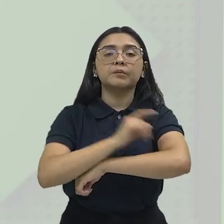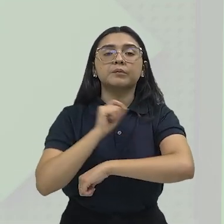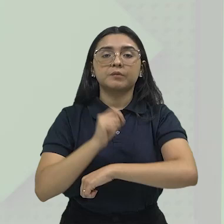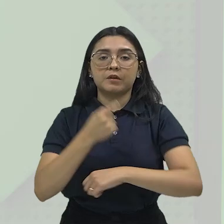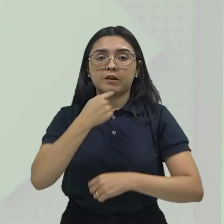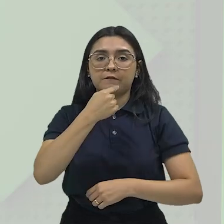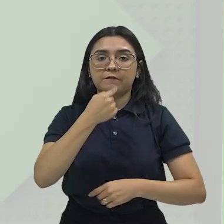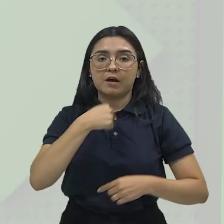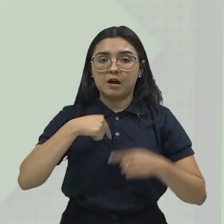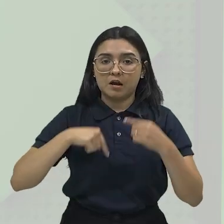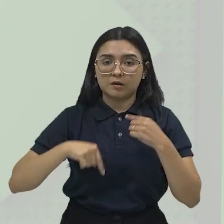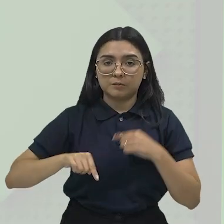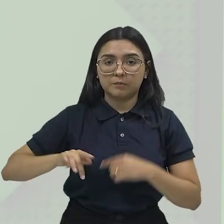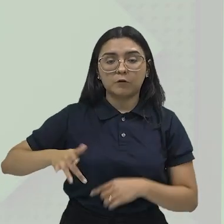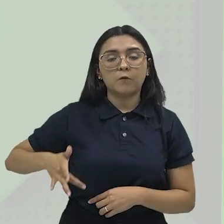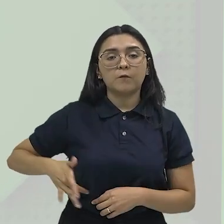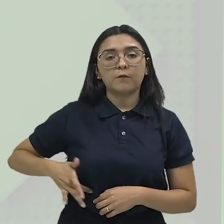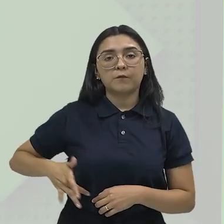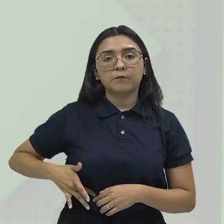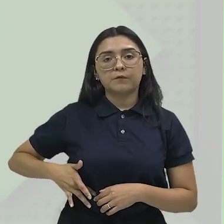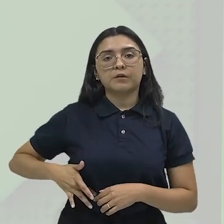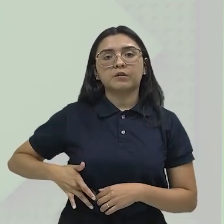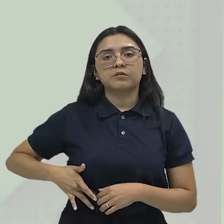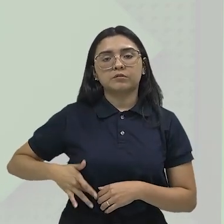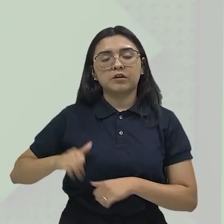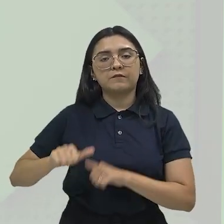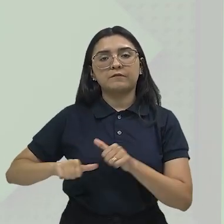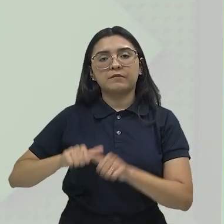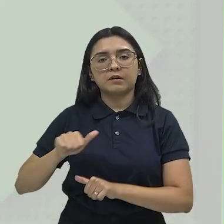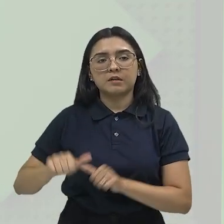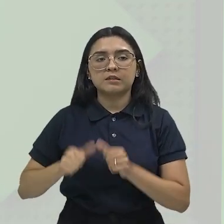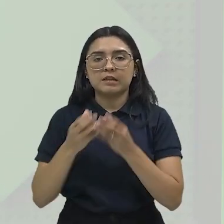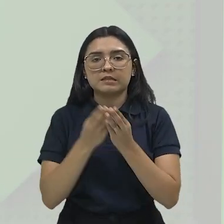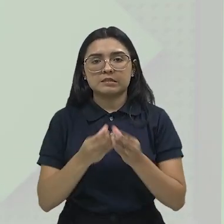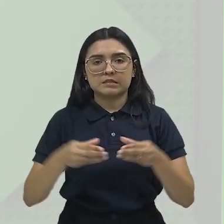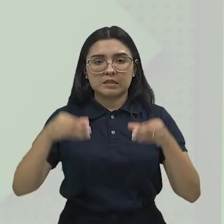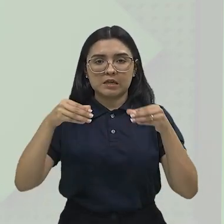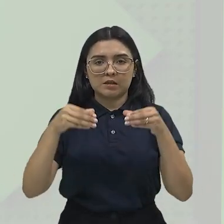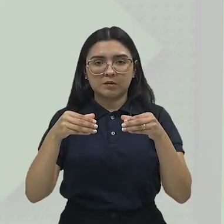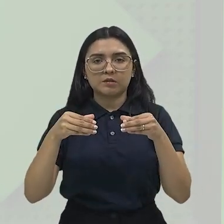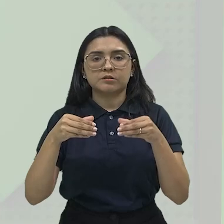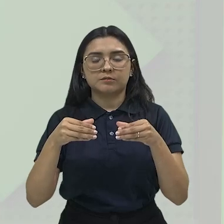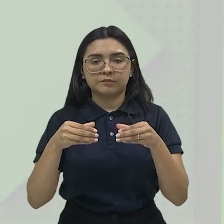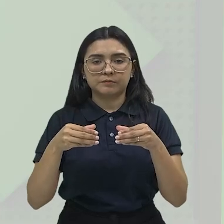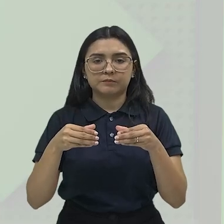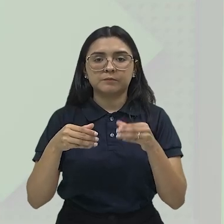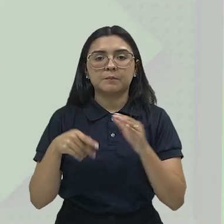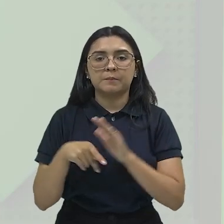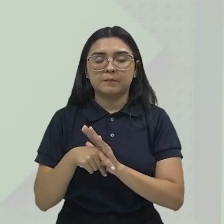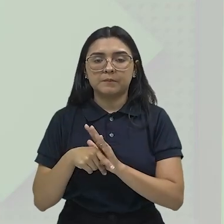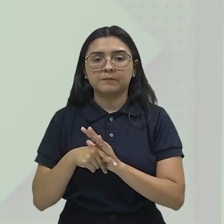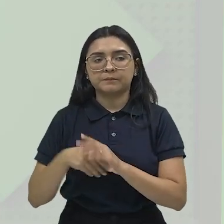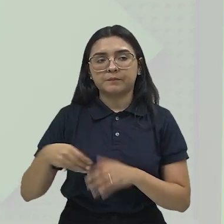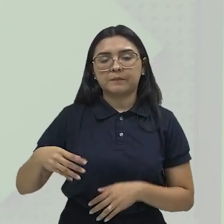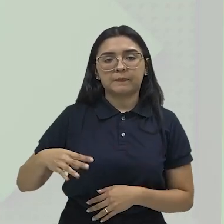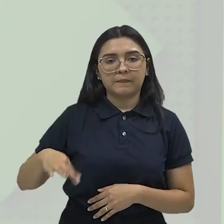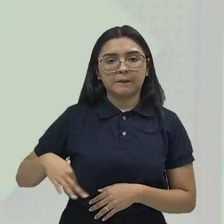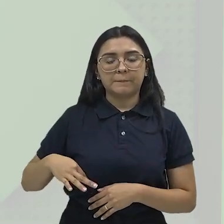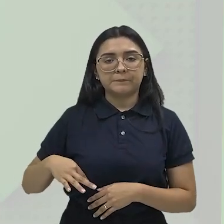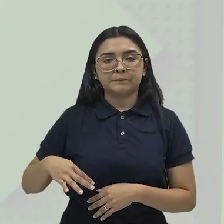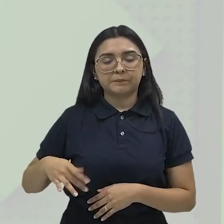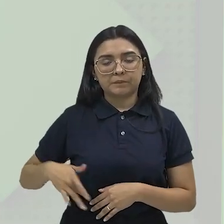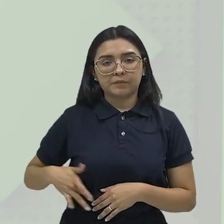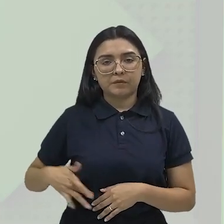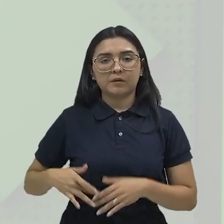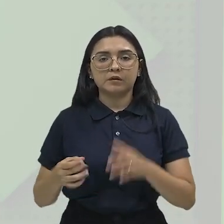para o fígado, que vai atuar nas células hepáticas, que são as células do fígado, e formar